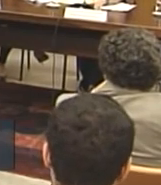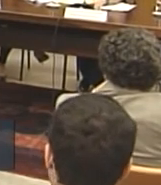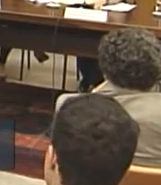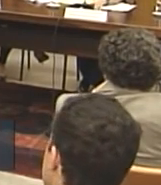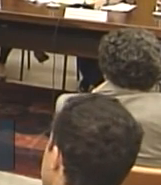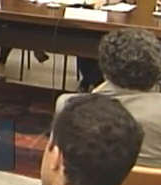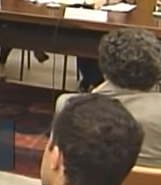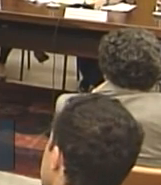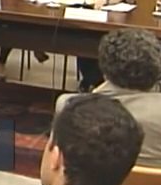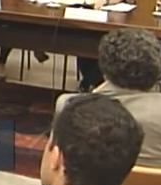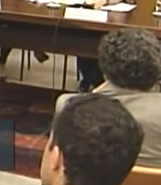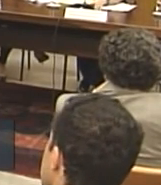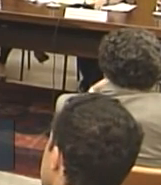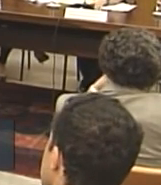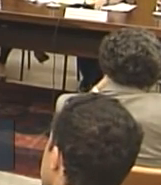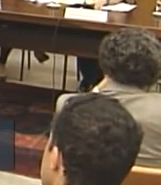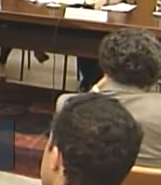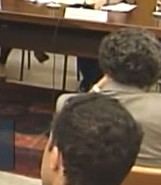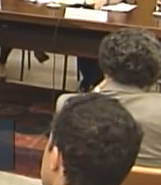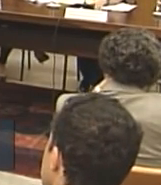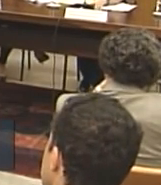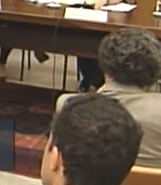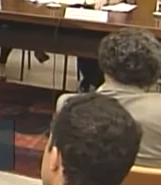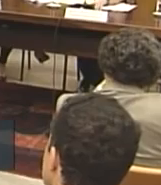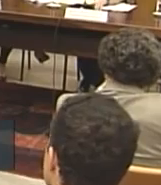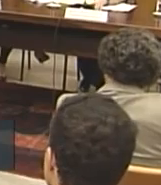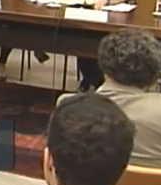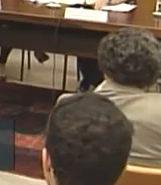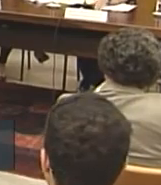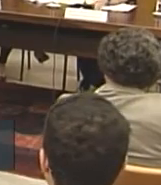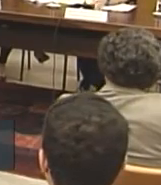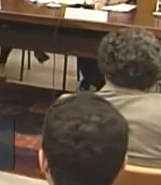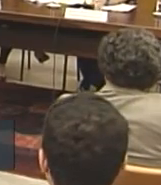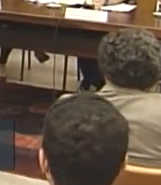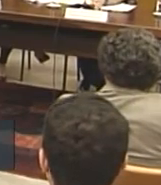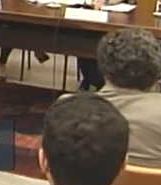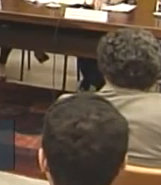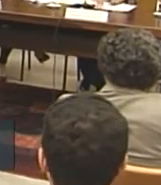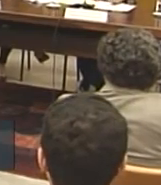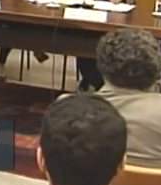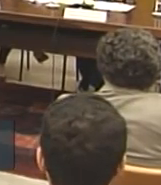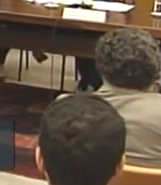anunciou a intenção de ir. E, bom, é basicamente isso.